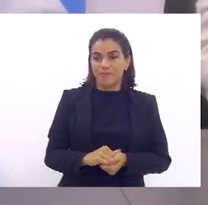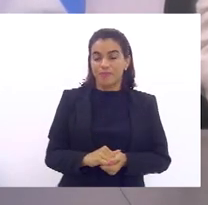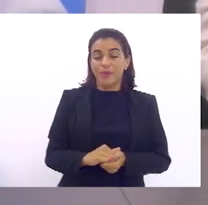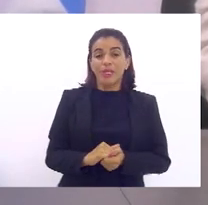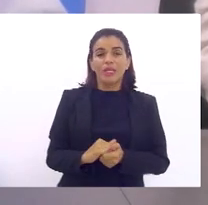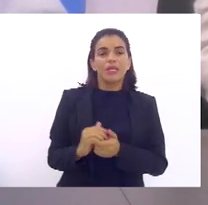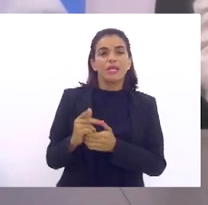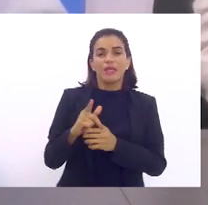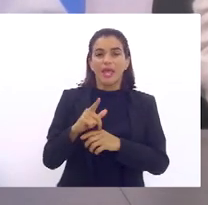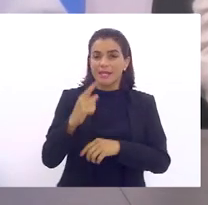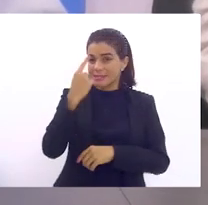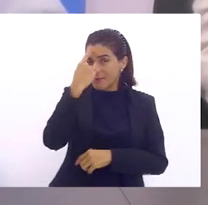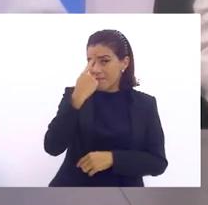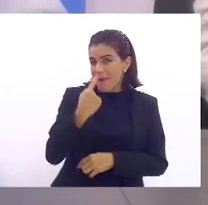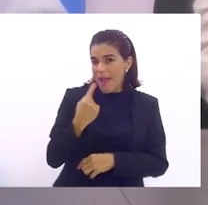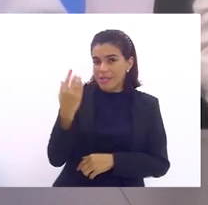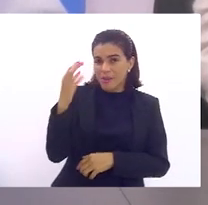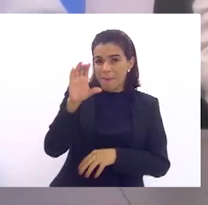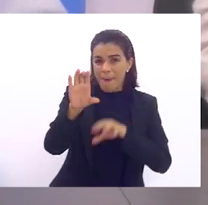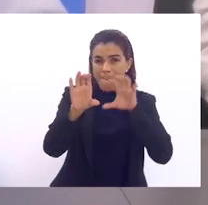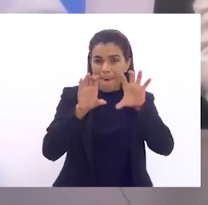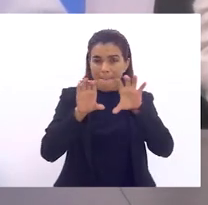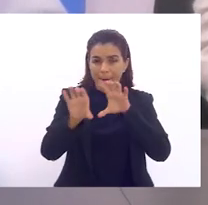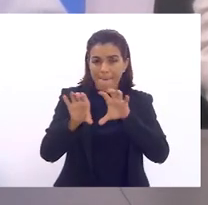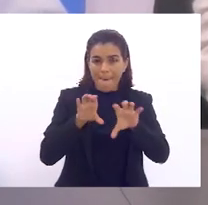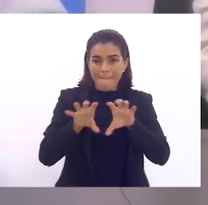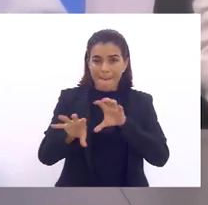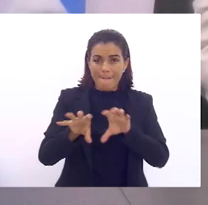desse relatório lindo é da